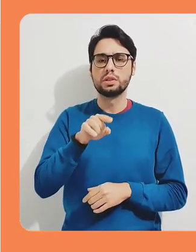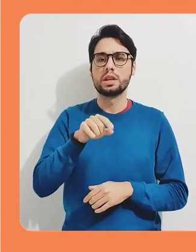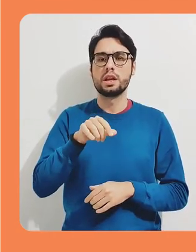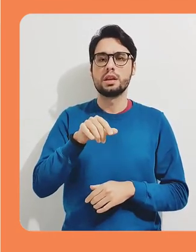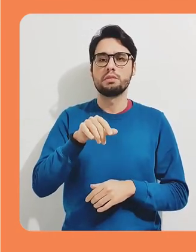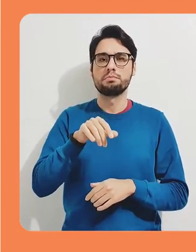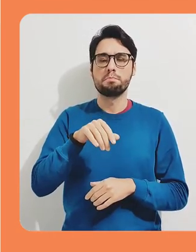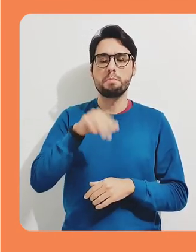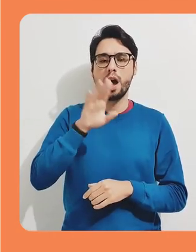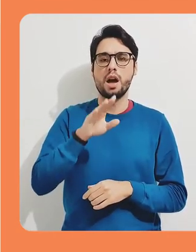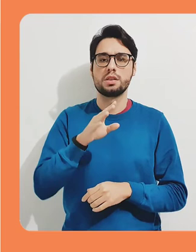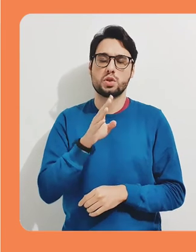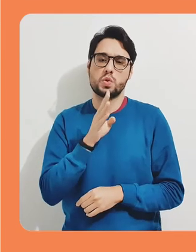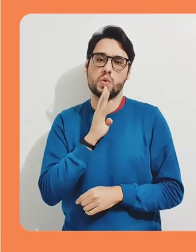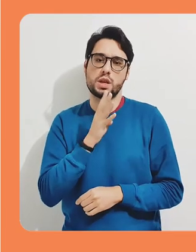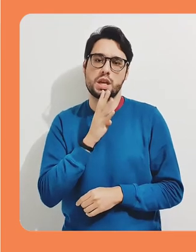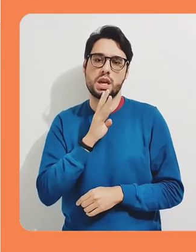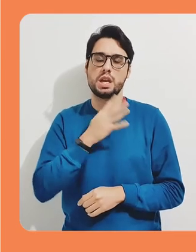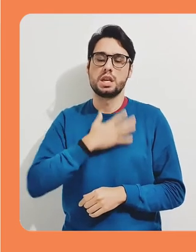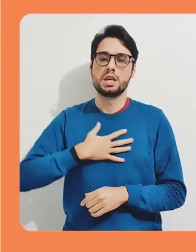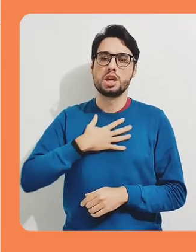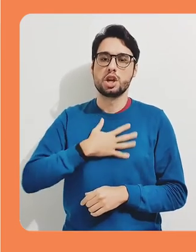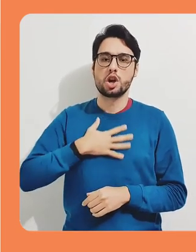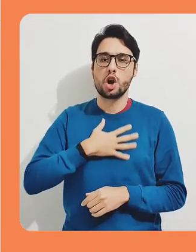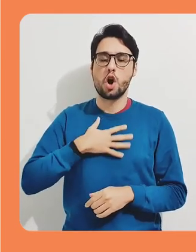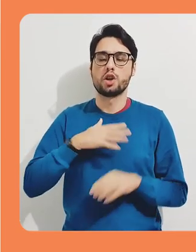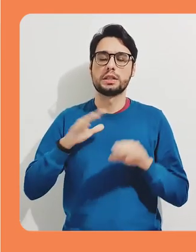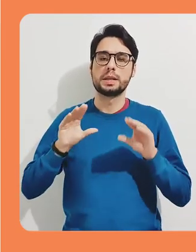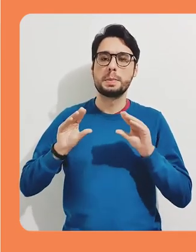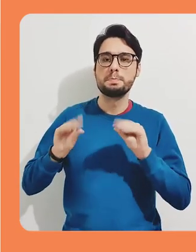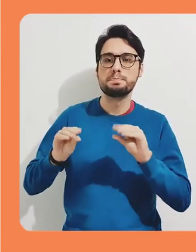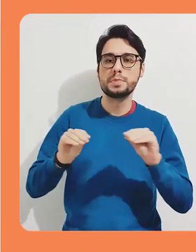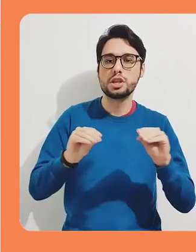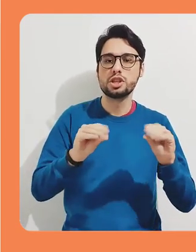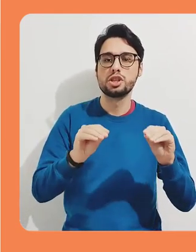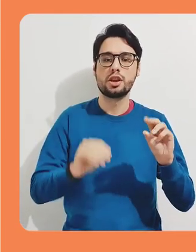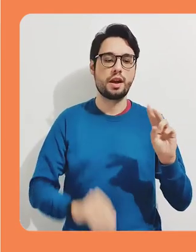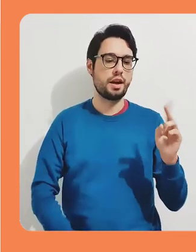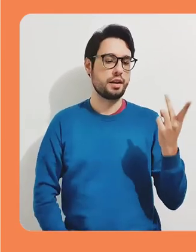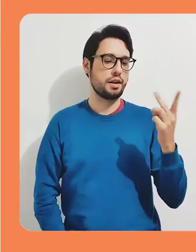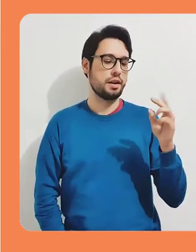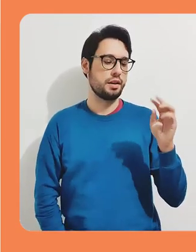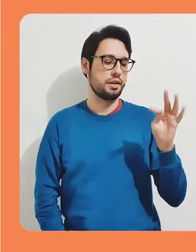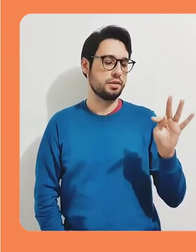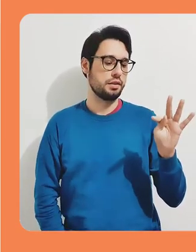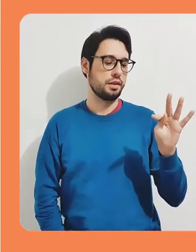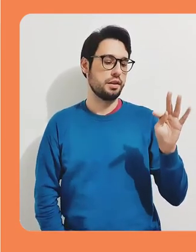essa marcação, ele irá colocar o vídeo